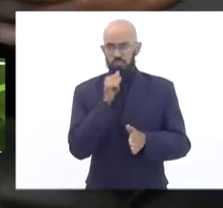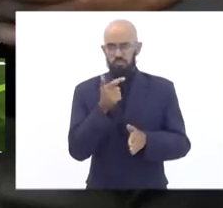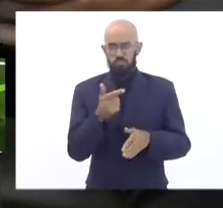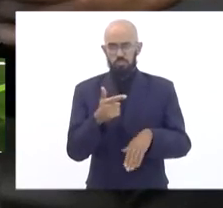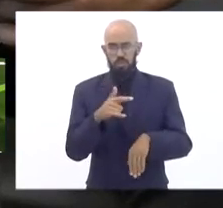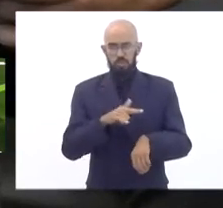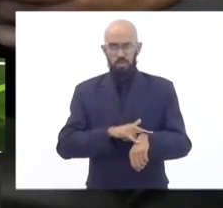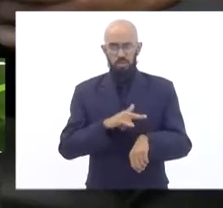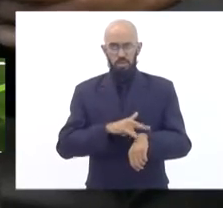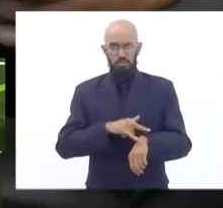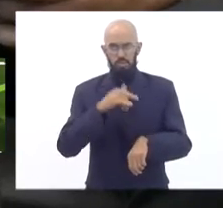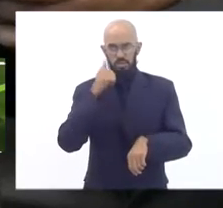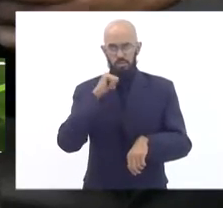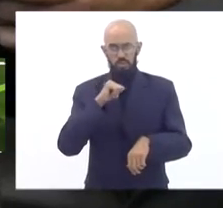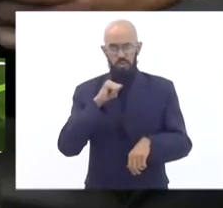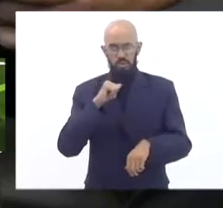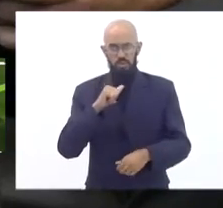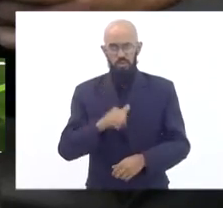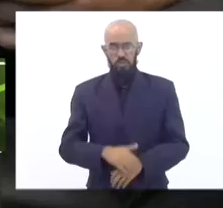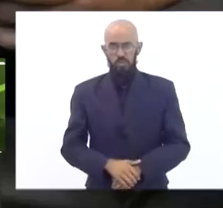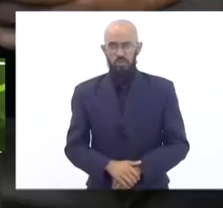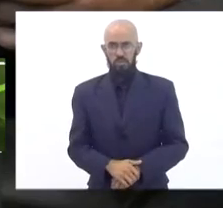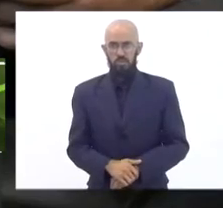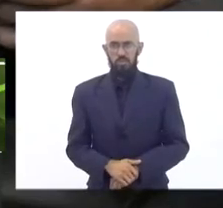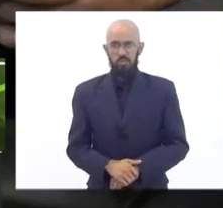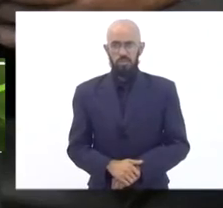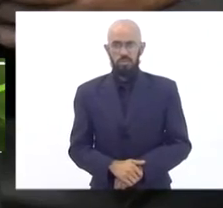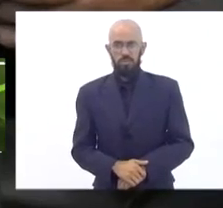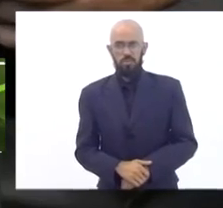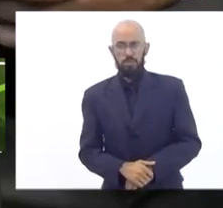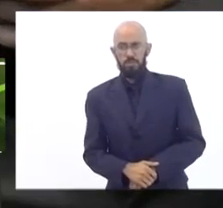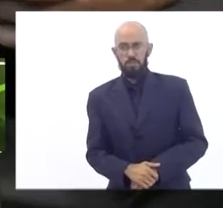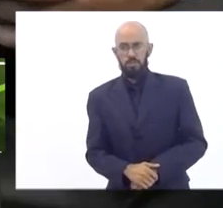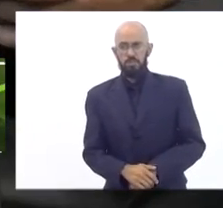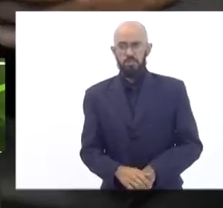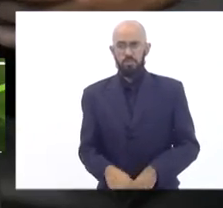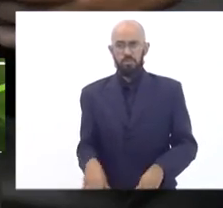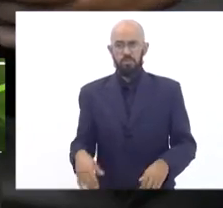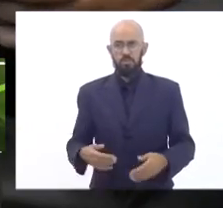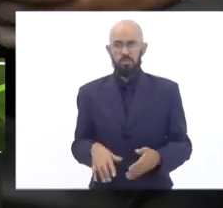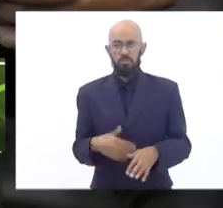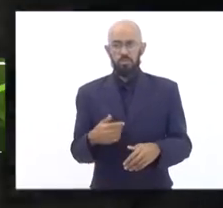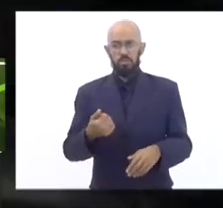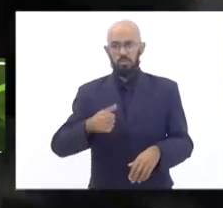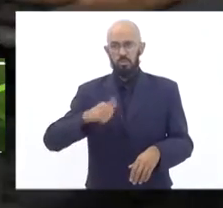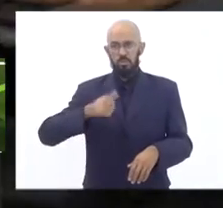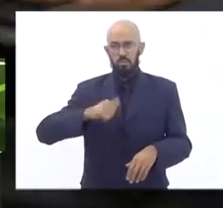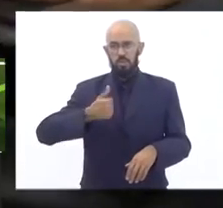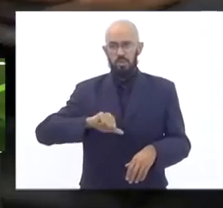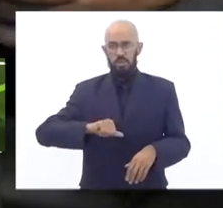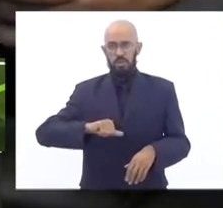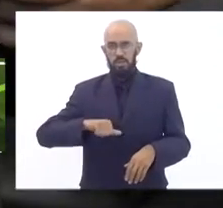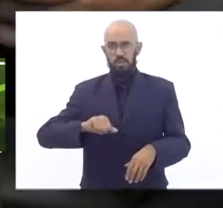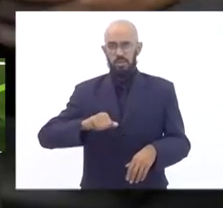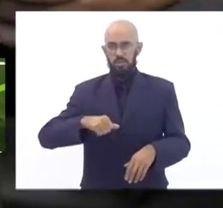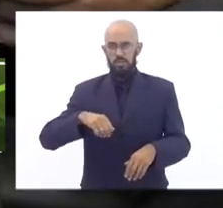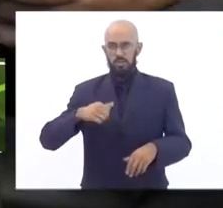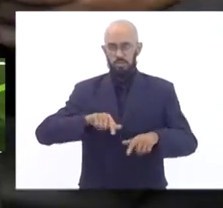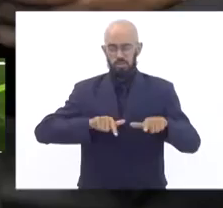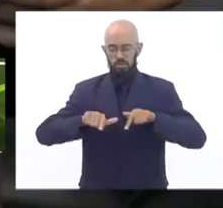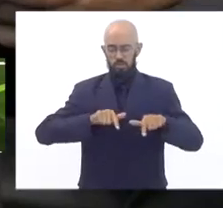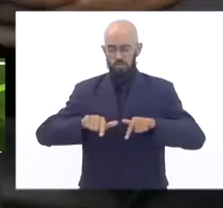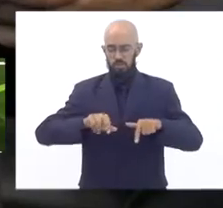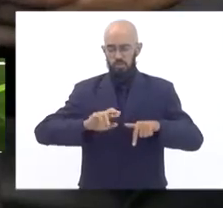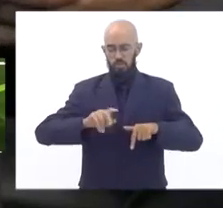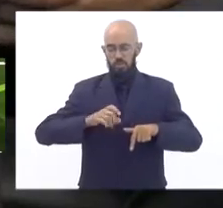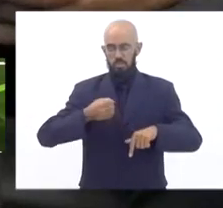saindo de Santa Cruz à Central do Brasil. Ou a qualidade do serviço não é de boa qualidade. Os